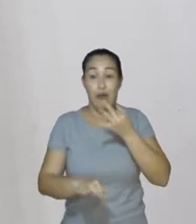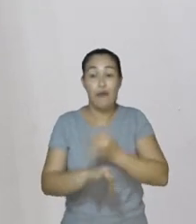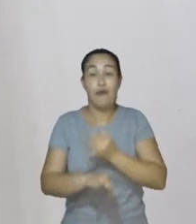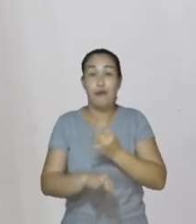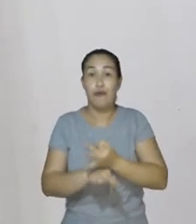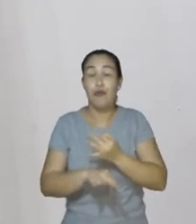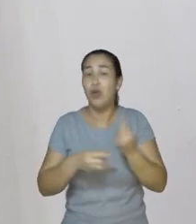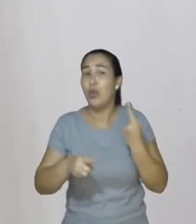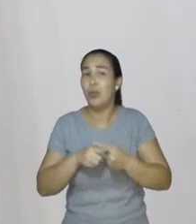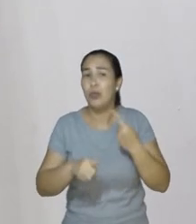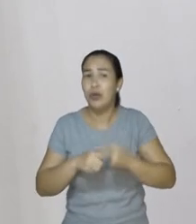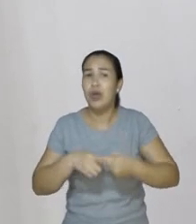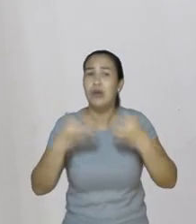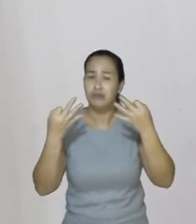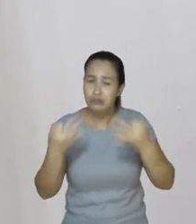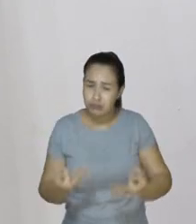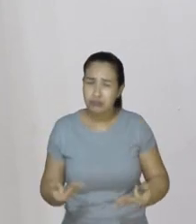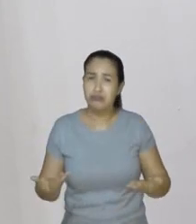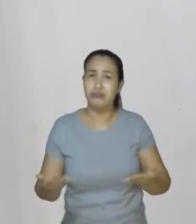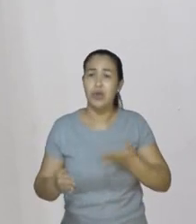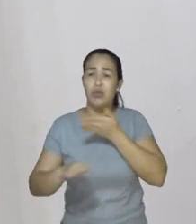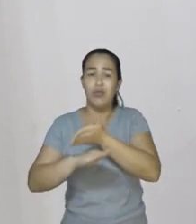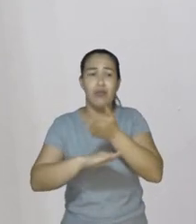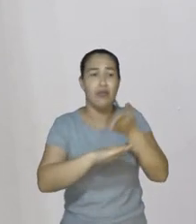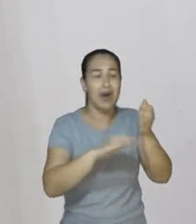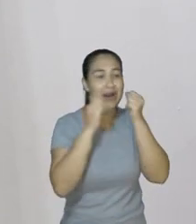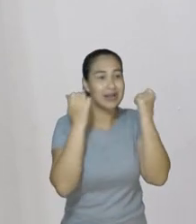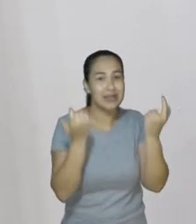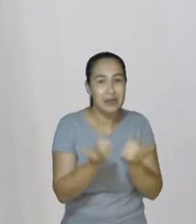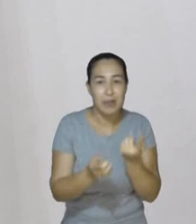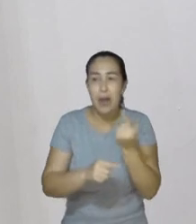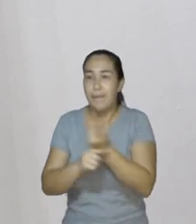justificada somente, mas não era...